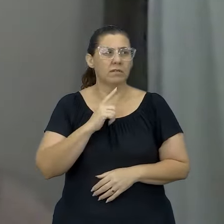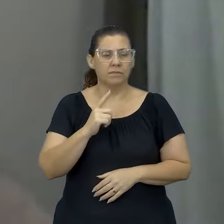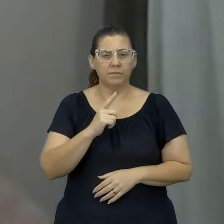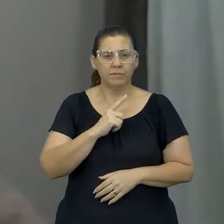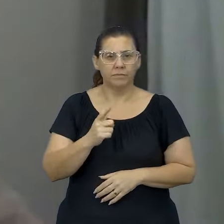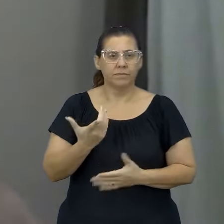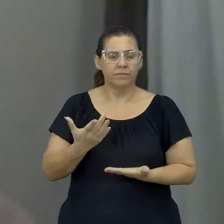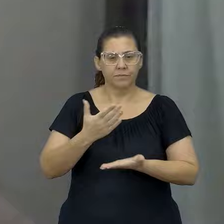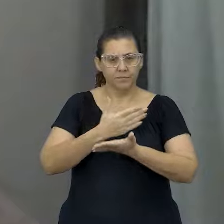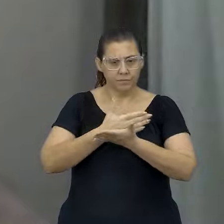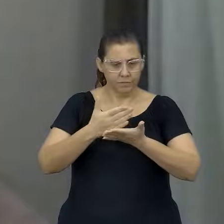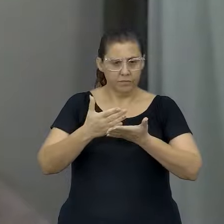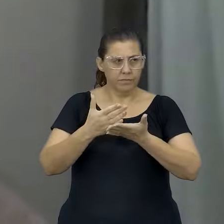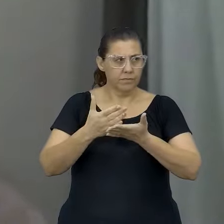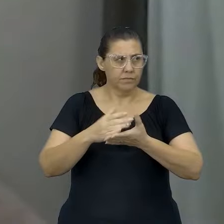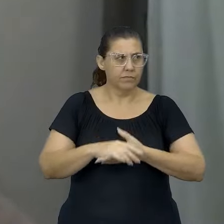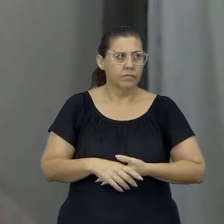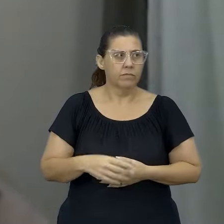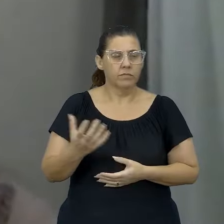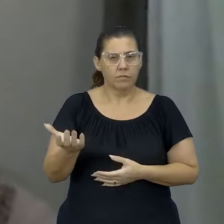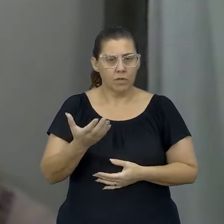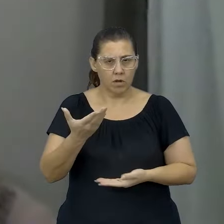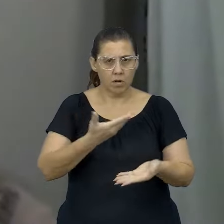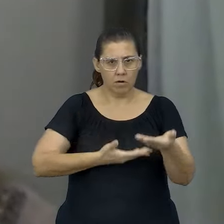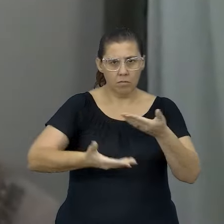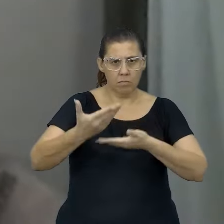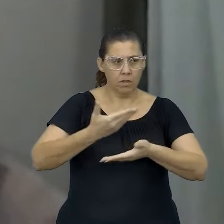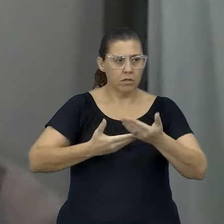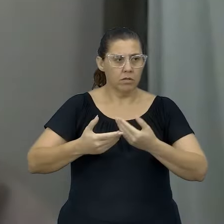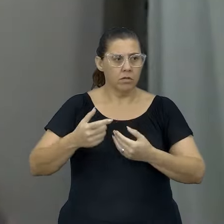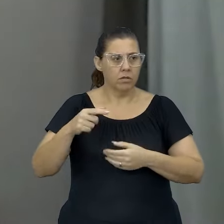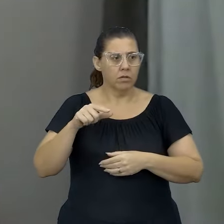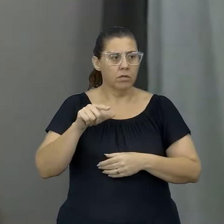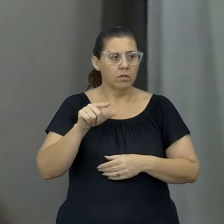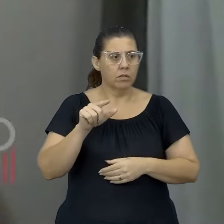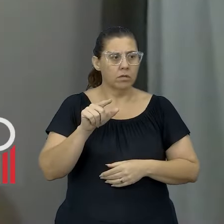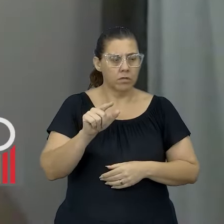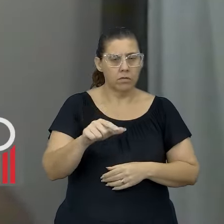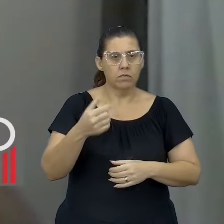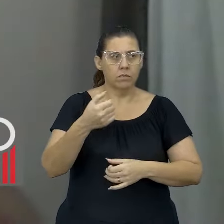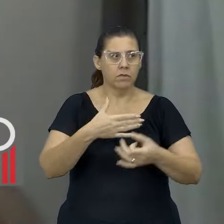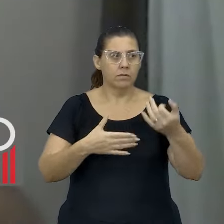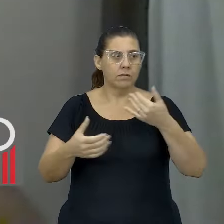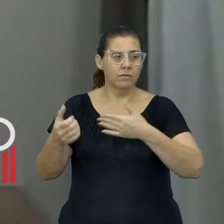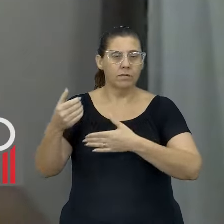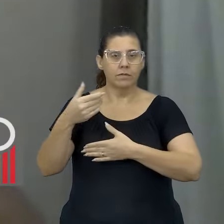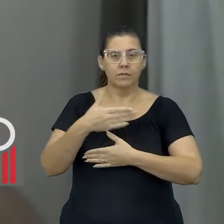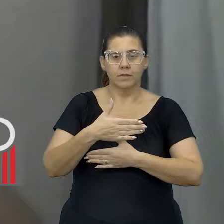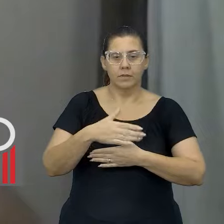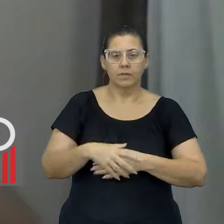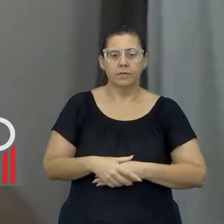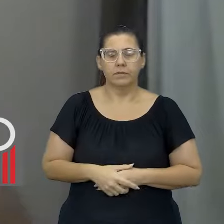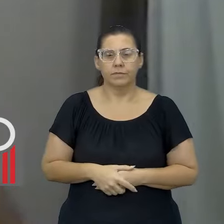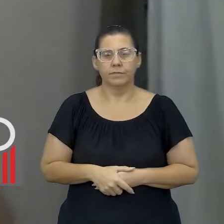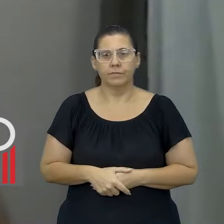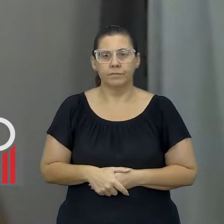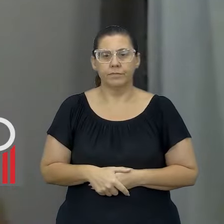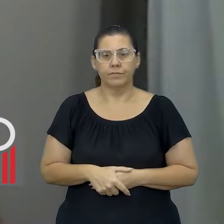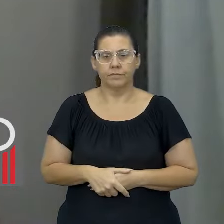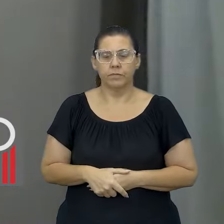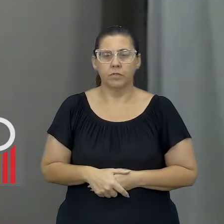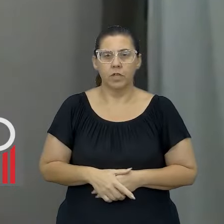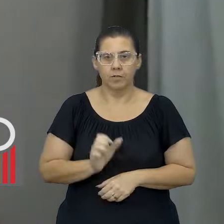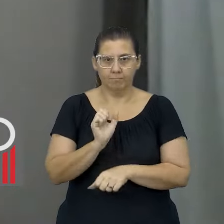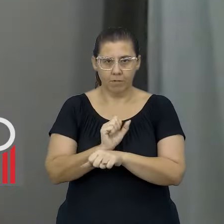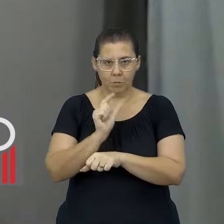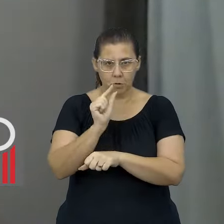Bom, para começo de conversa, eu quero compartilhar com vocês o nosso slide da nossa formação de hoje. Então, só um